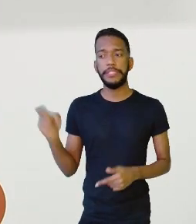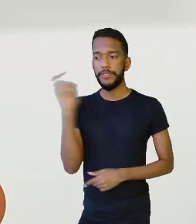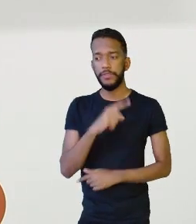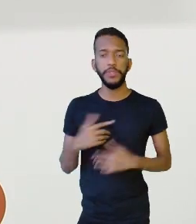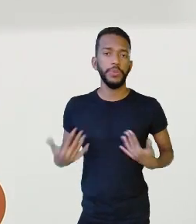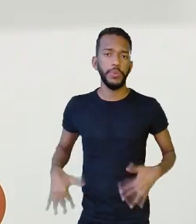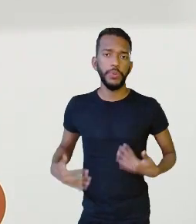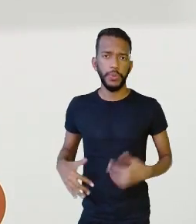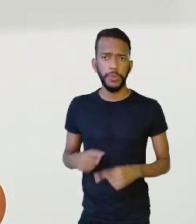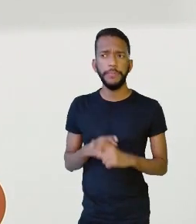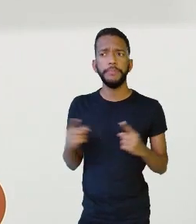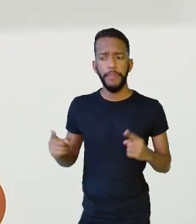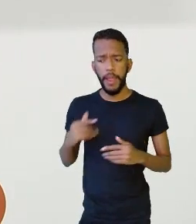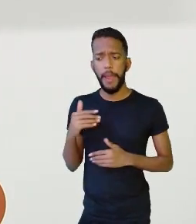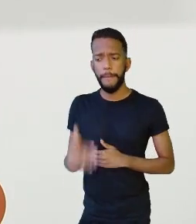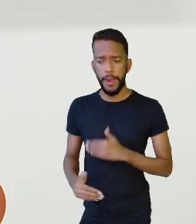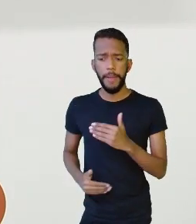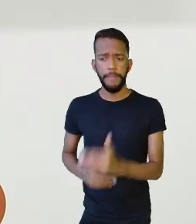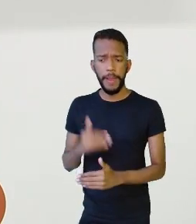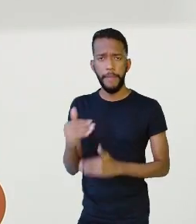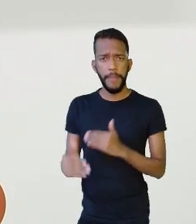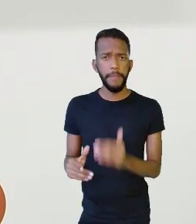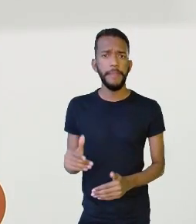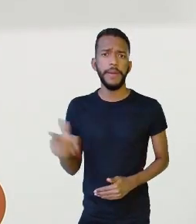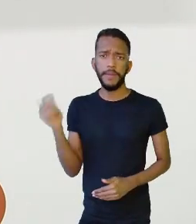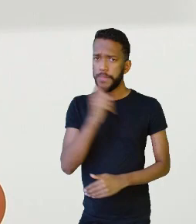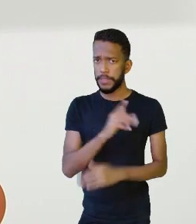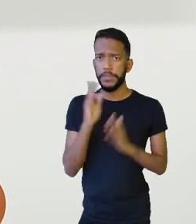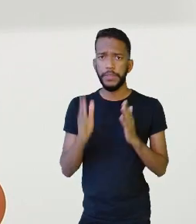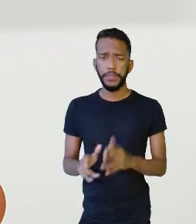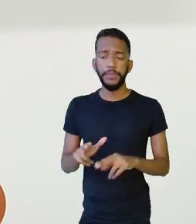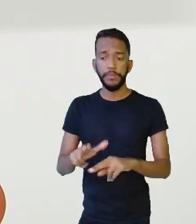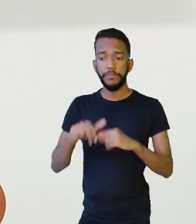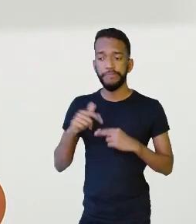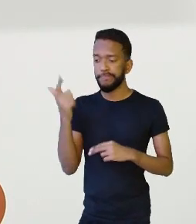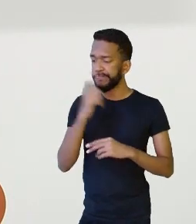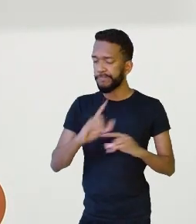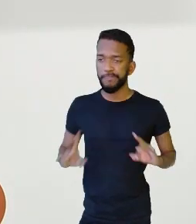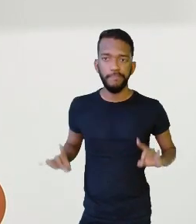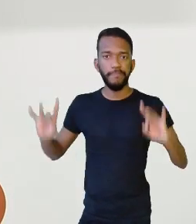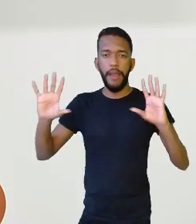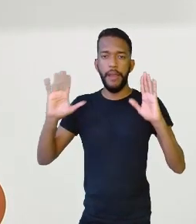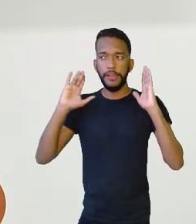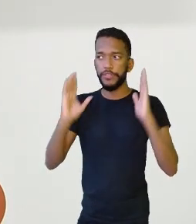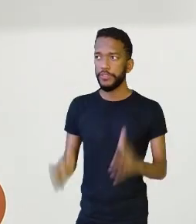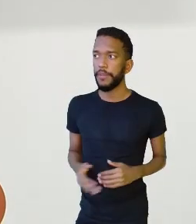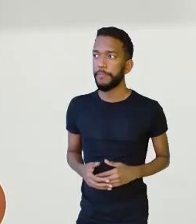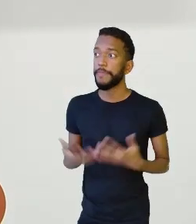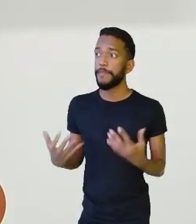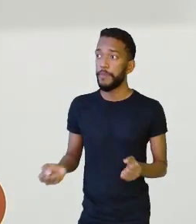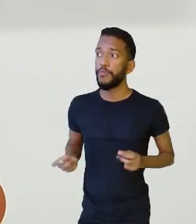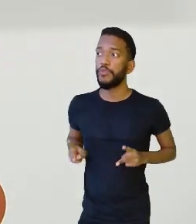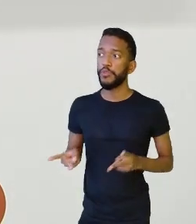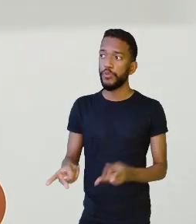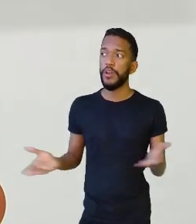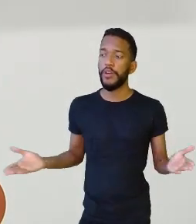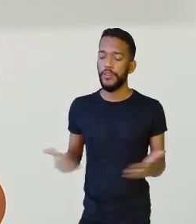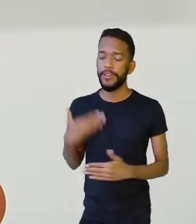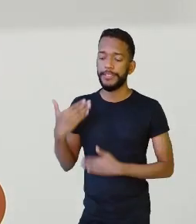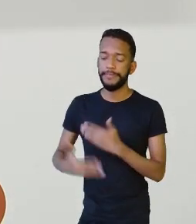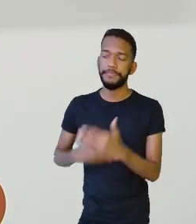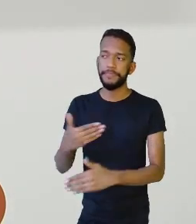mas aos poucos eles têm conseguido alcançar o sucesso. Então vamos continuar aqui nossa